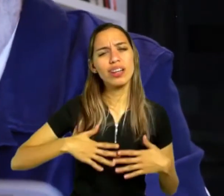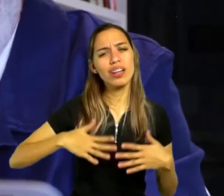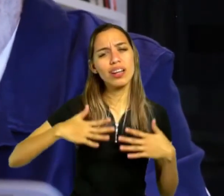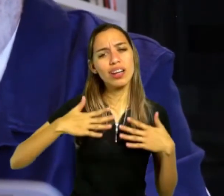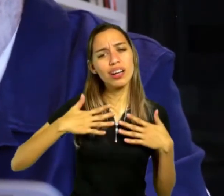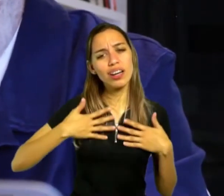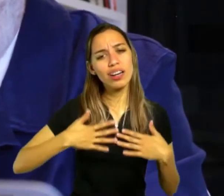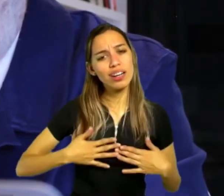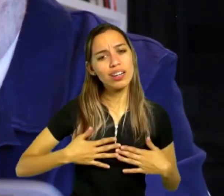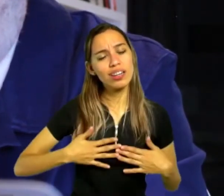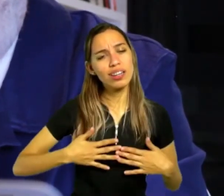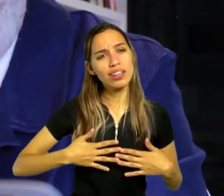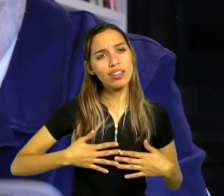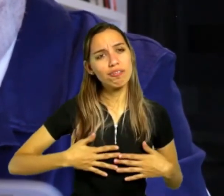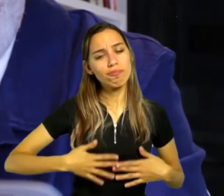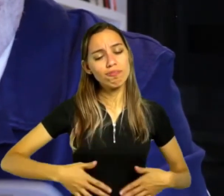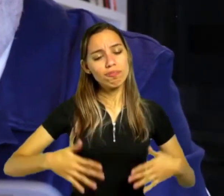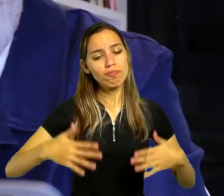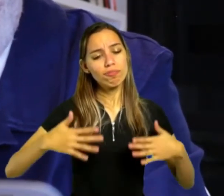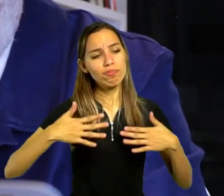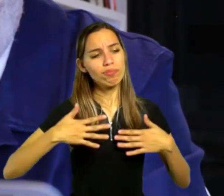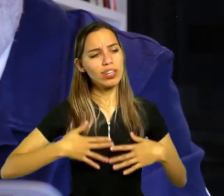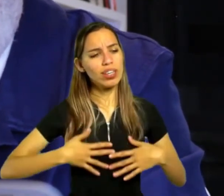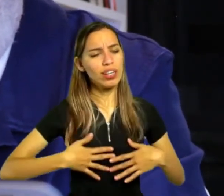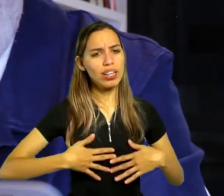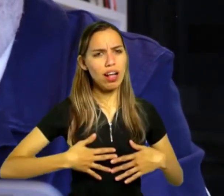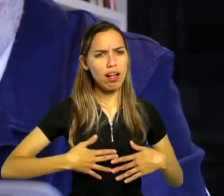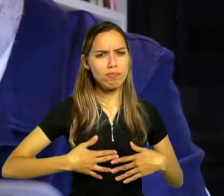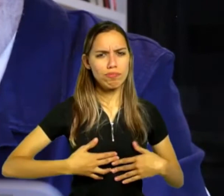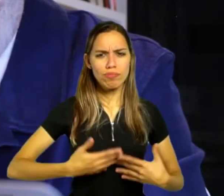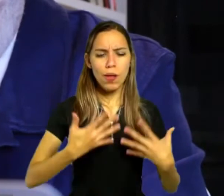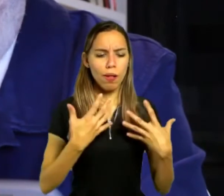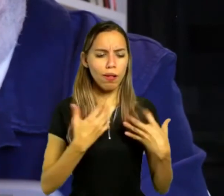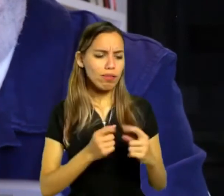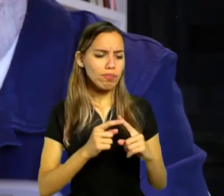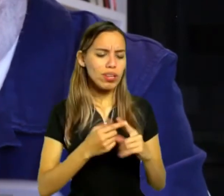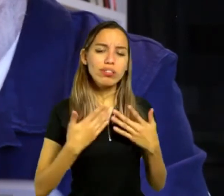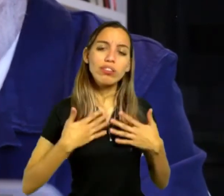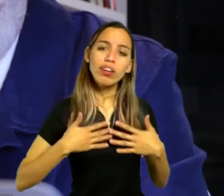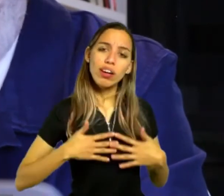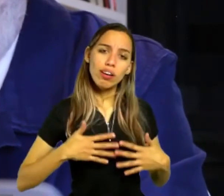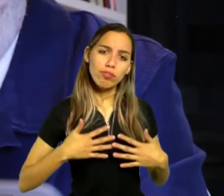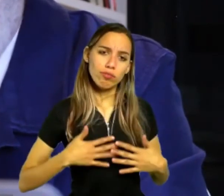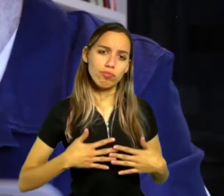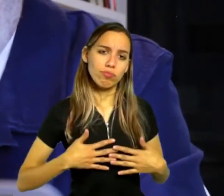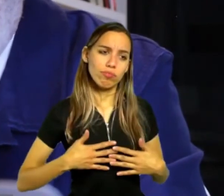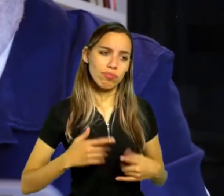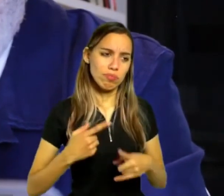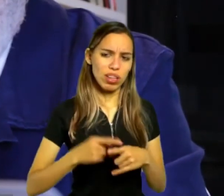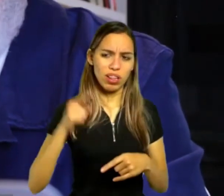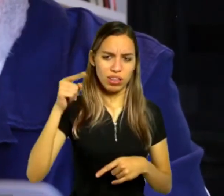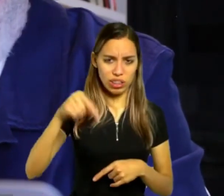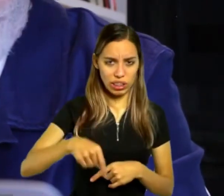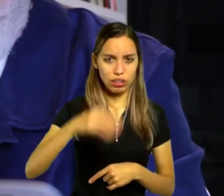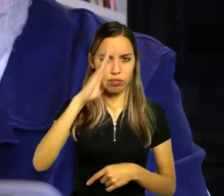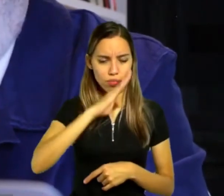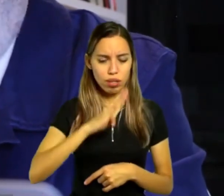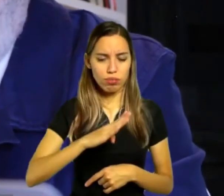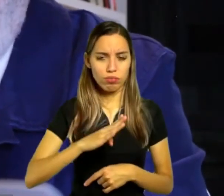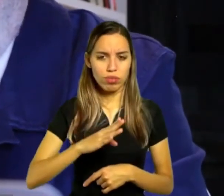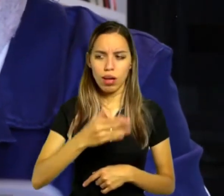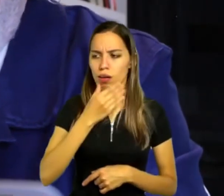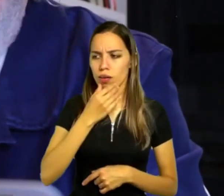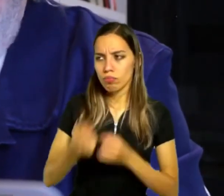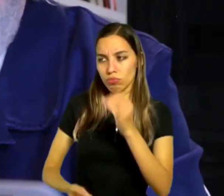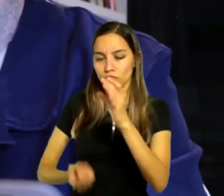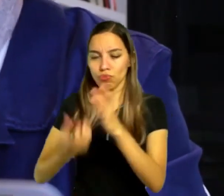mas profunda indignação de ver tanta gente com fome no Brasil. E ali que ele criou o programa de fome dele, que não